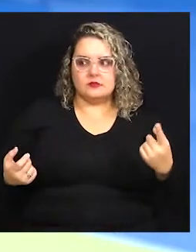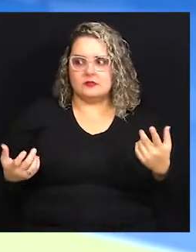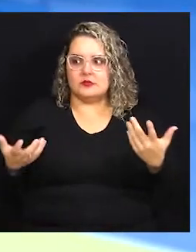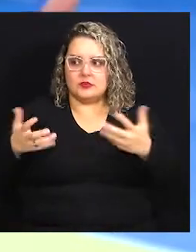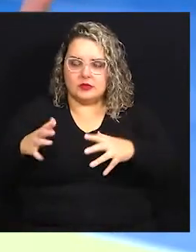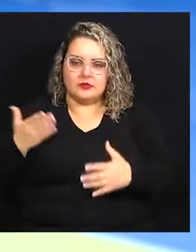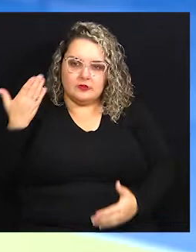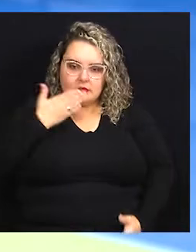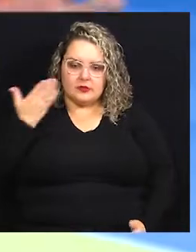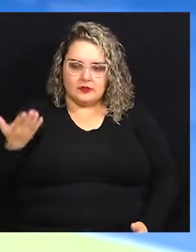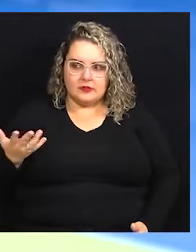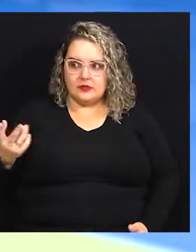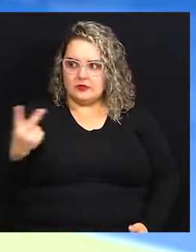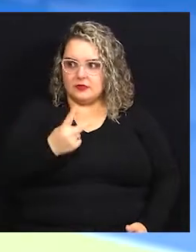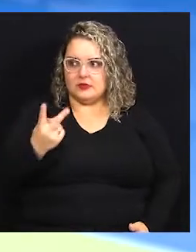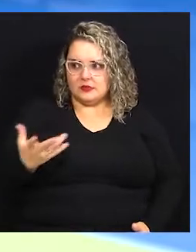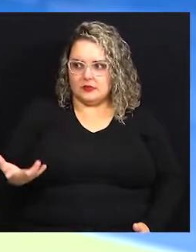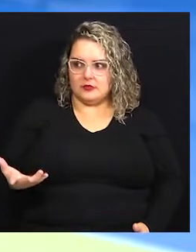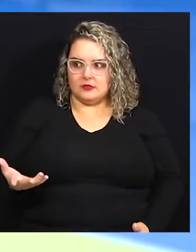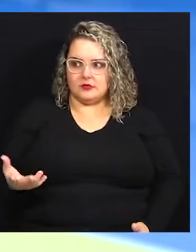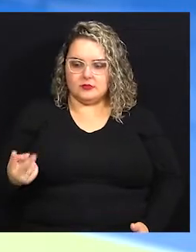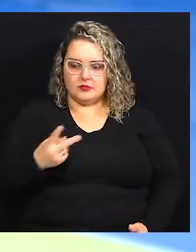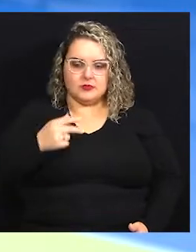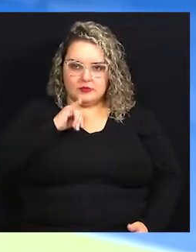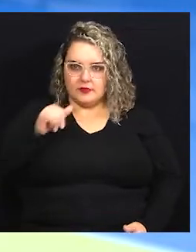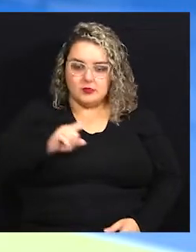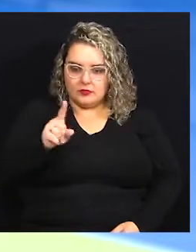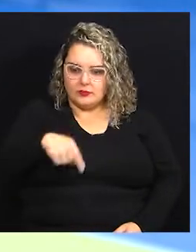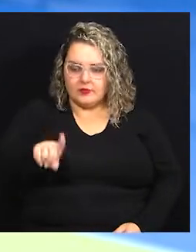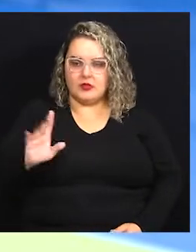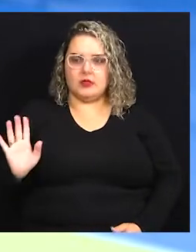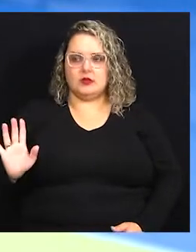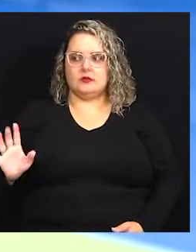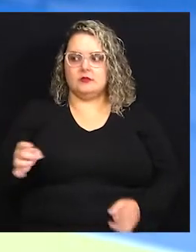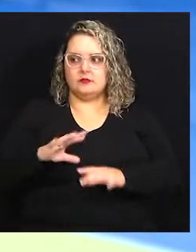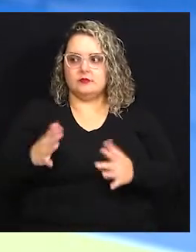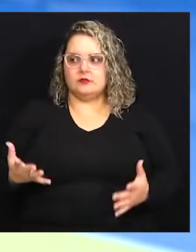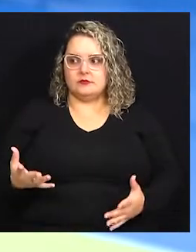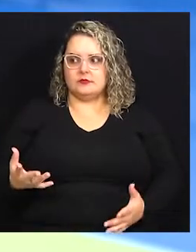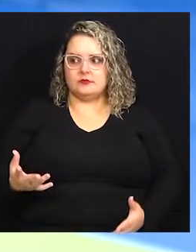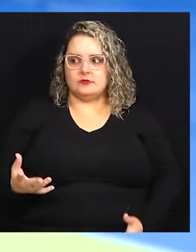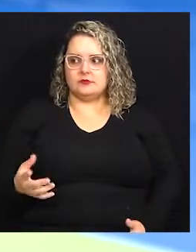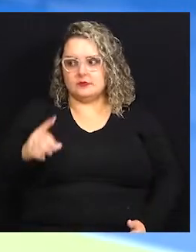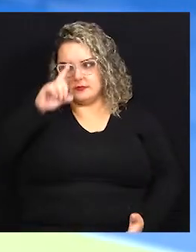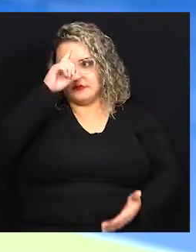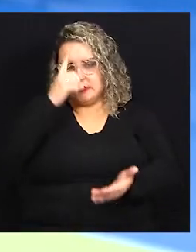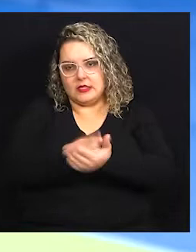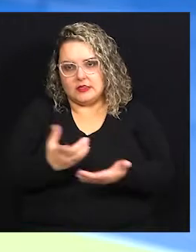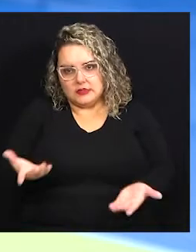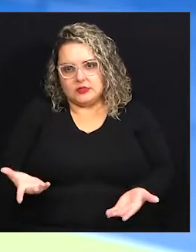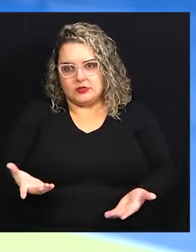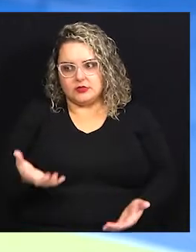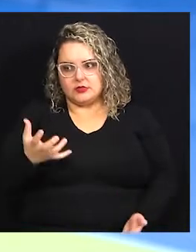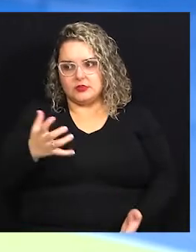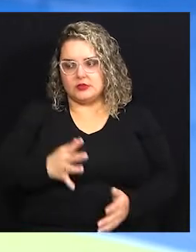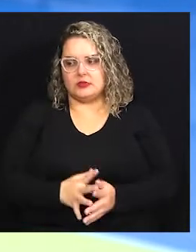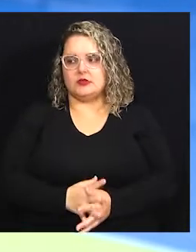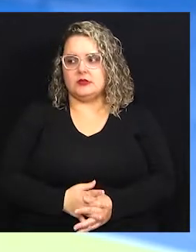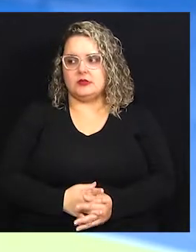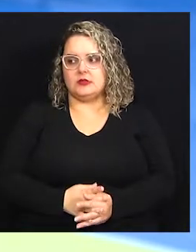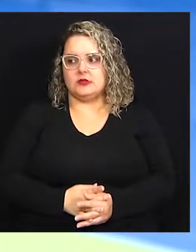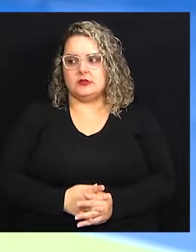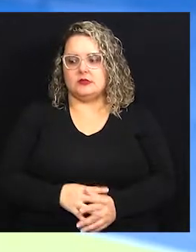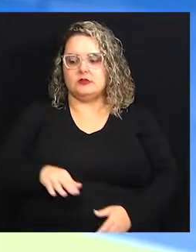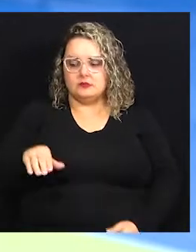para, senão os dois iam falar, não vai e acabou. Nessa época aí os nossos pais determinavam, né? Vamos dizer dessa maneira. Mas ele chegou e foi